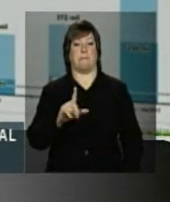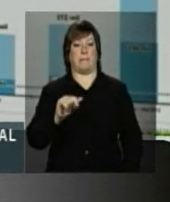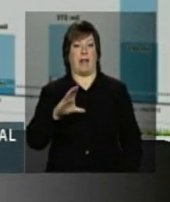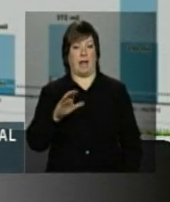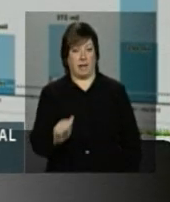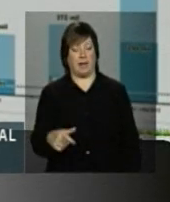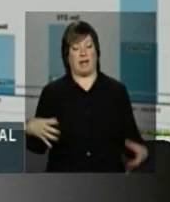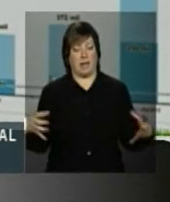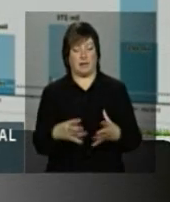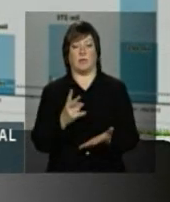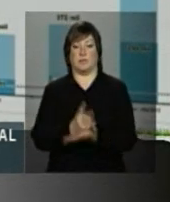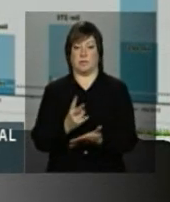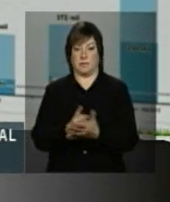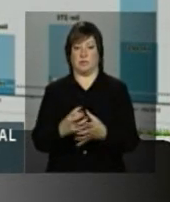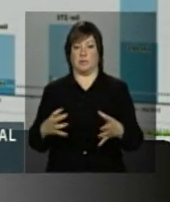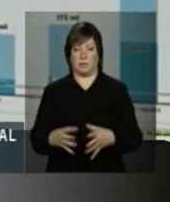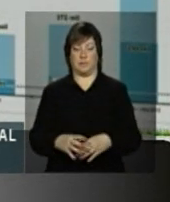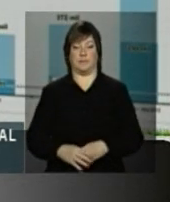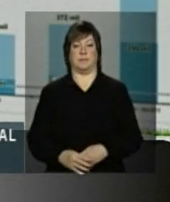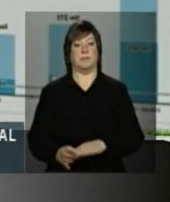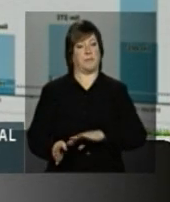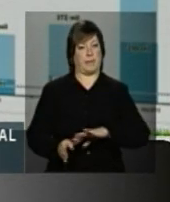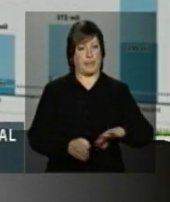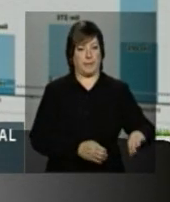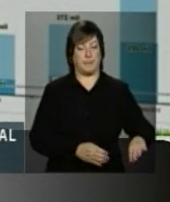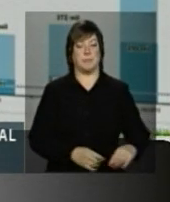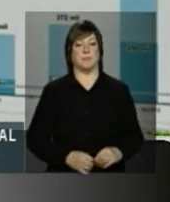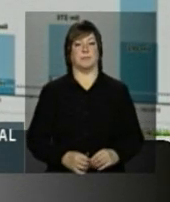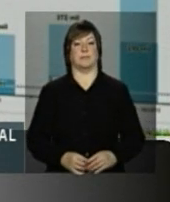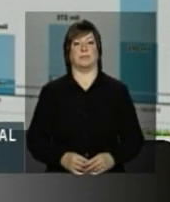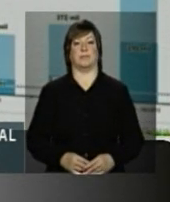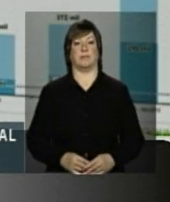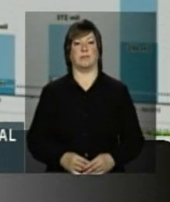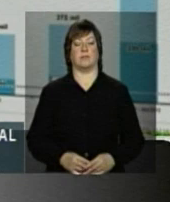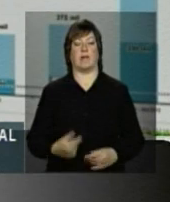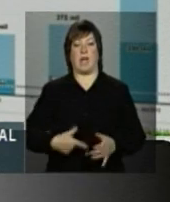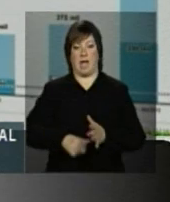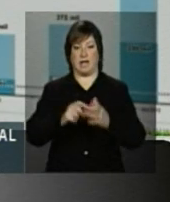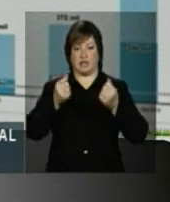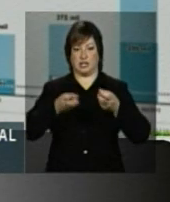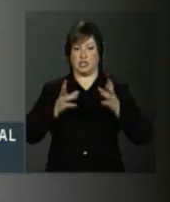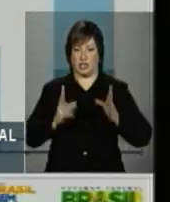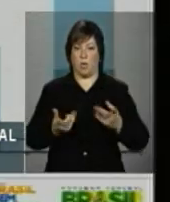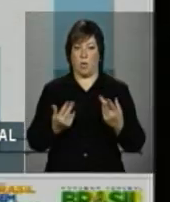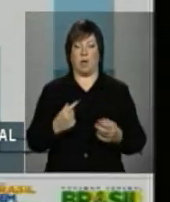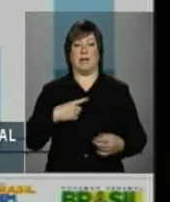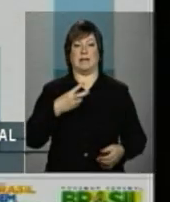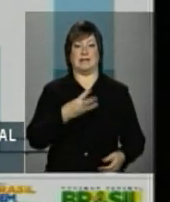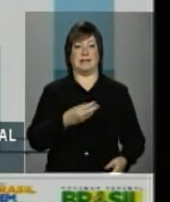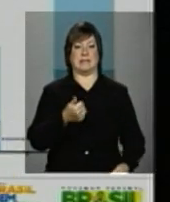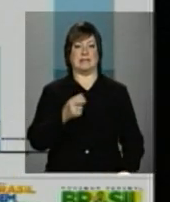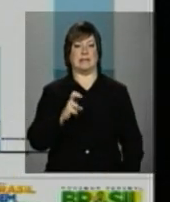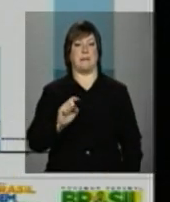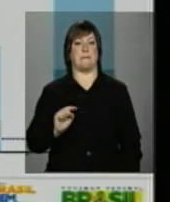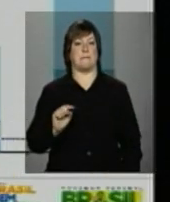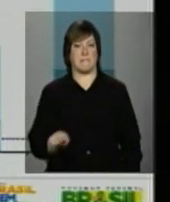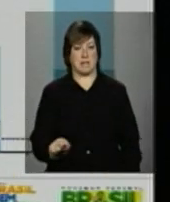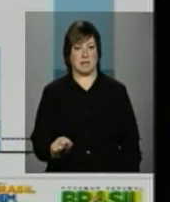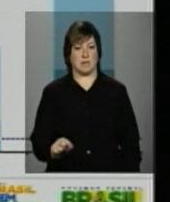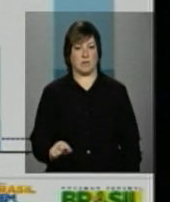entra na mesma modalidade aqui um pouco aquilo que eu já tinha dito né então a gente tem 315.000